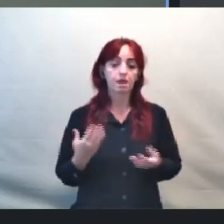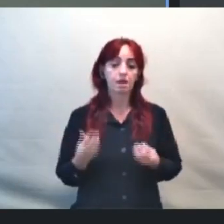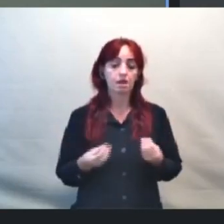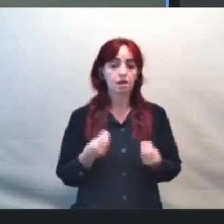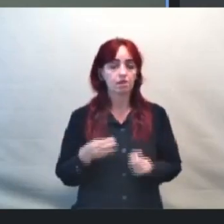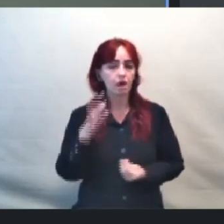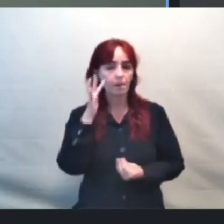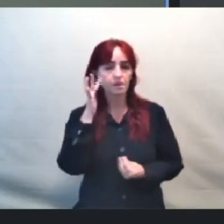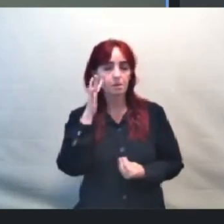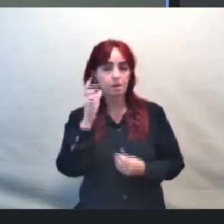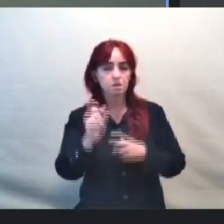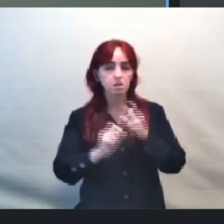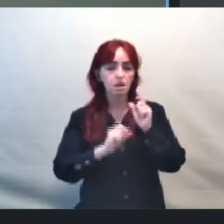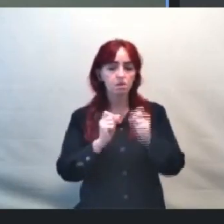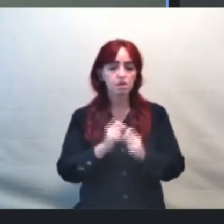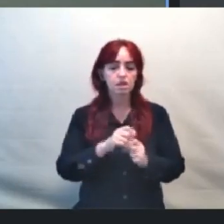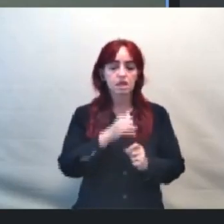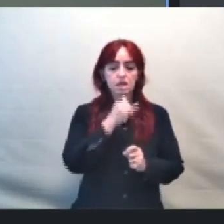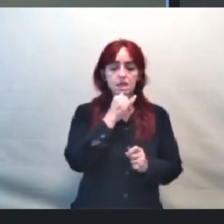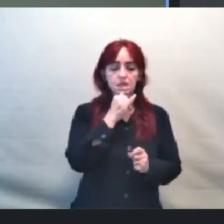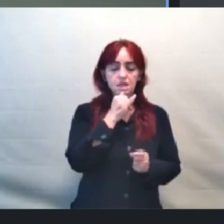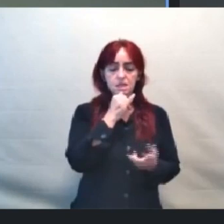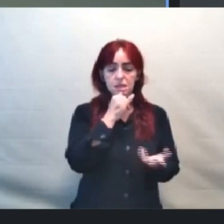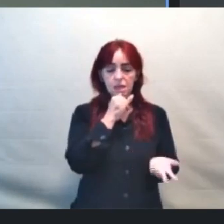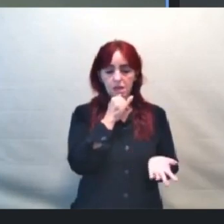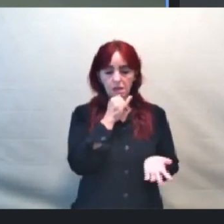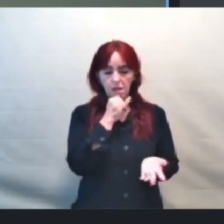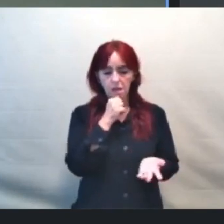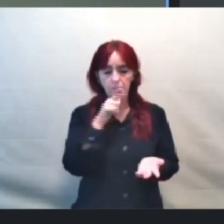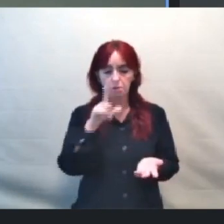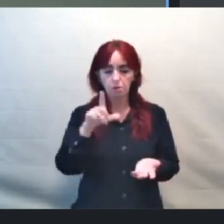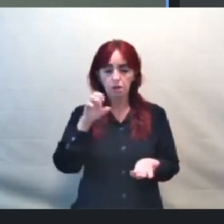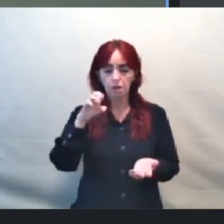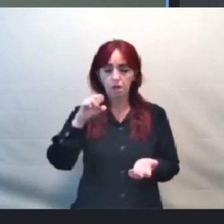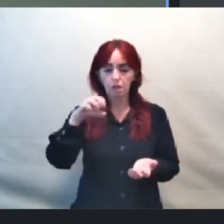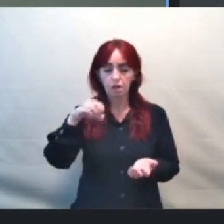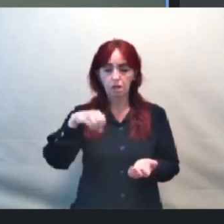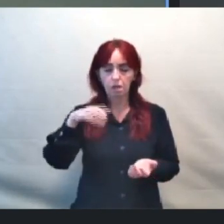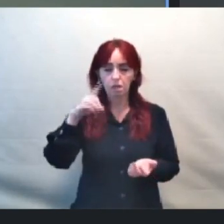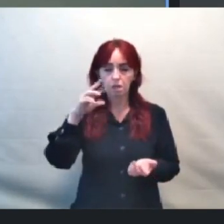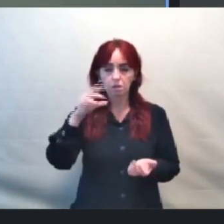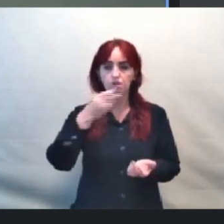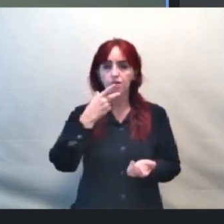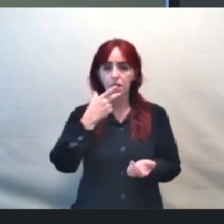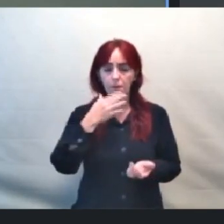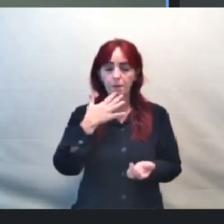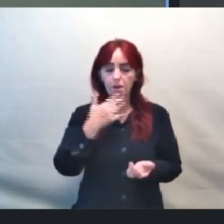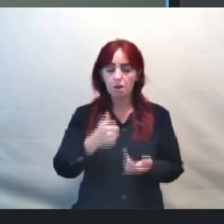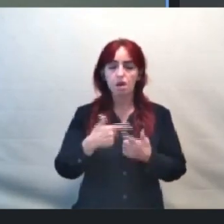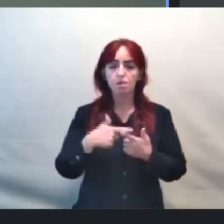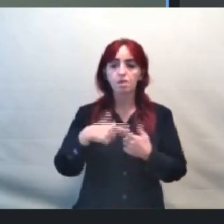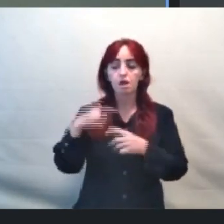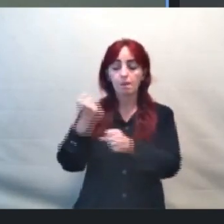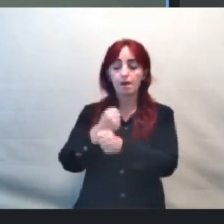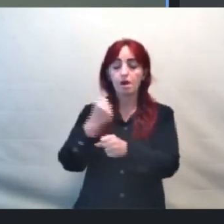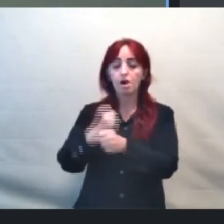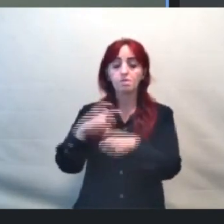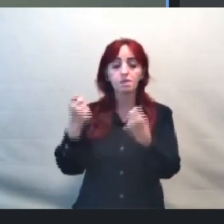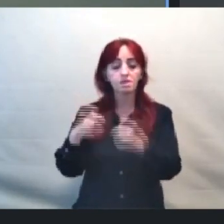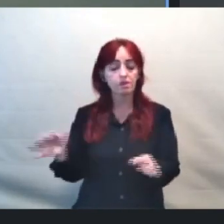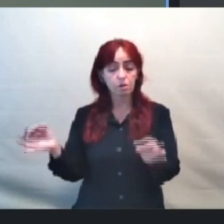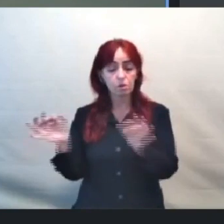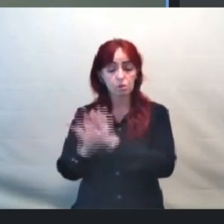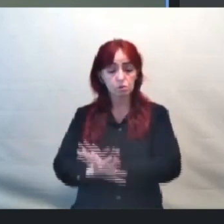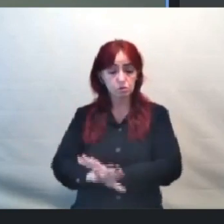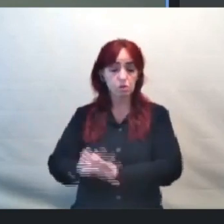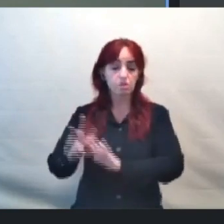vamos imaginar que esse exemplo, né, que o Leandro pode falar melhor, de uma obra que precisava concluir o projeto e o tempo não foi